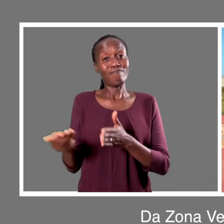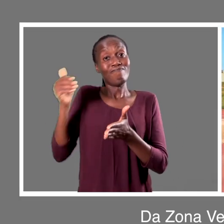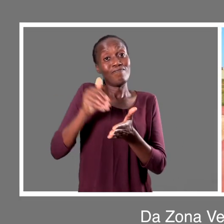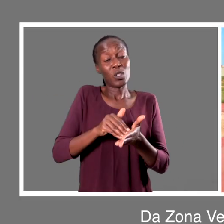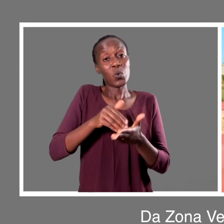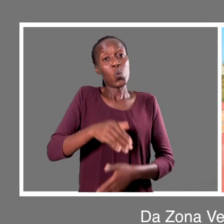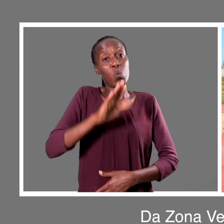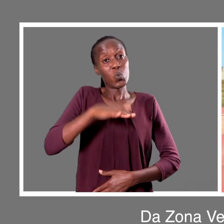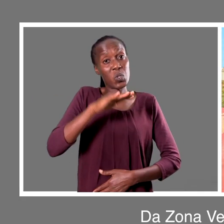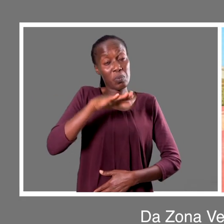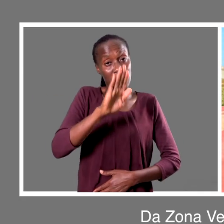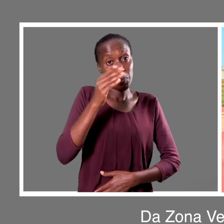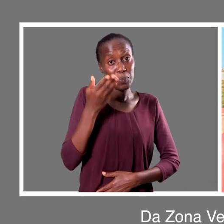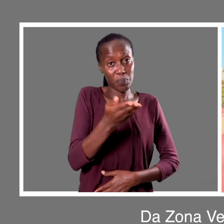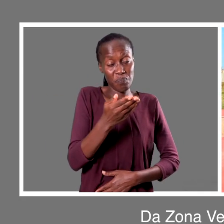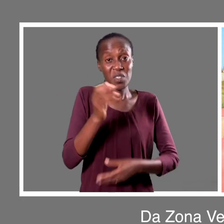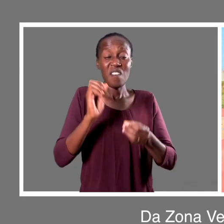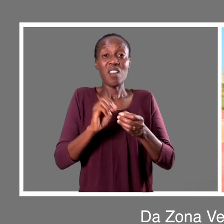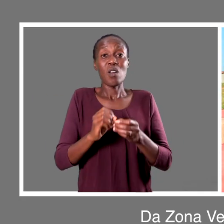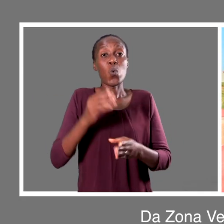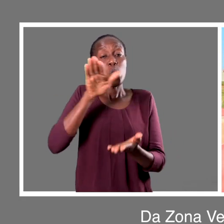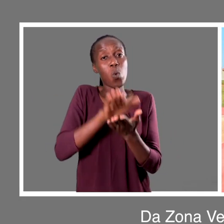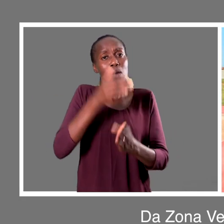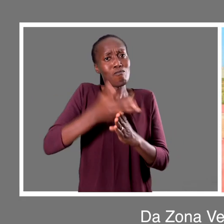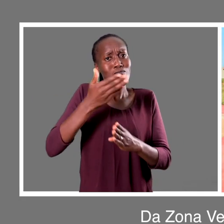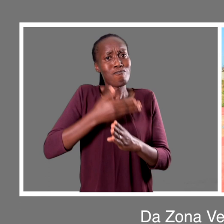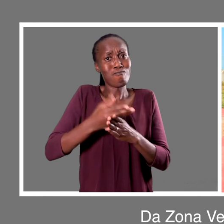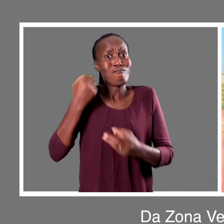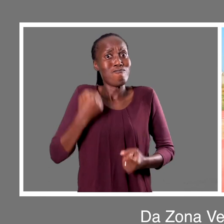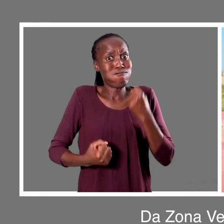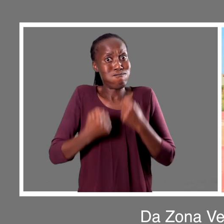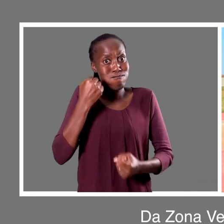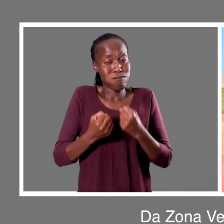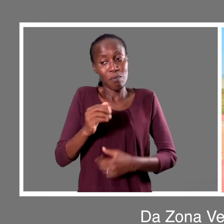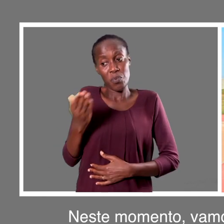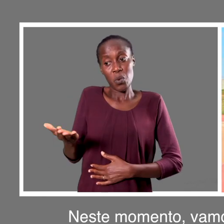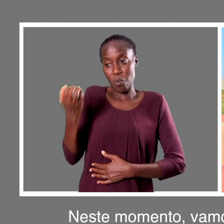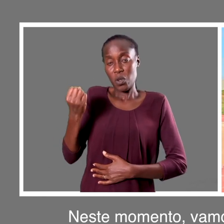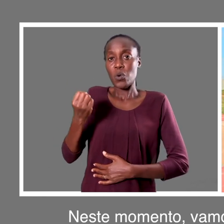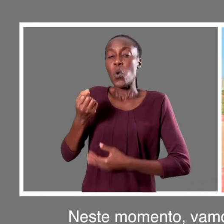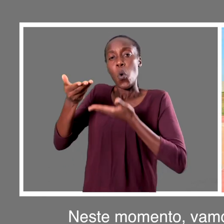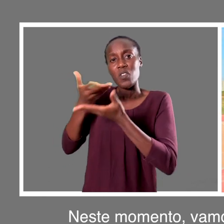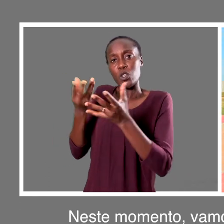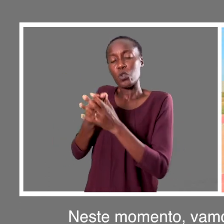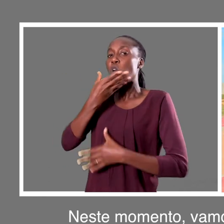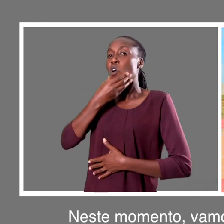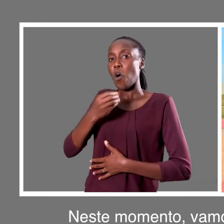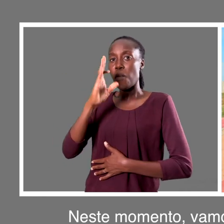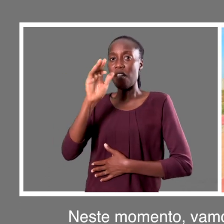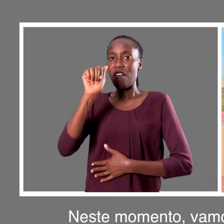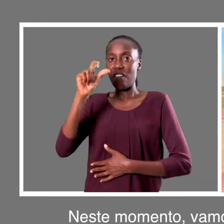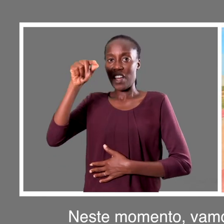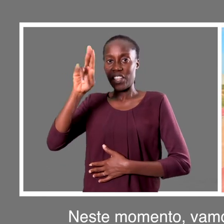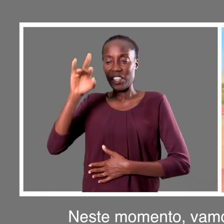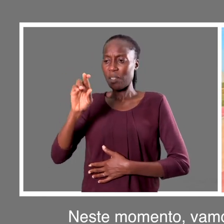Da Zona Verde, agora estamos no Estádio Nacional de Zimpeto, na pista anexa. Neste momento vamos conversar com o